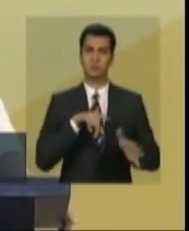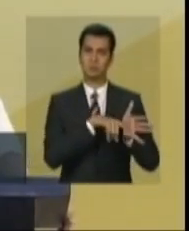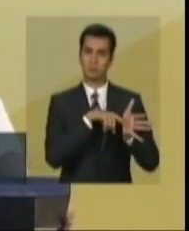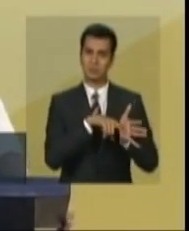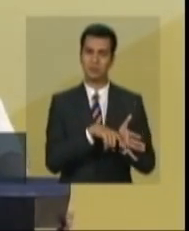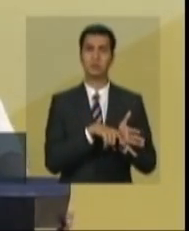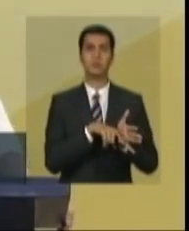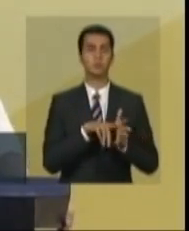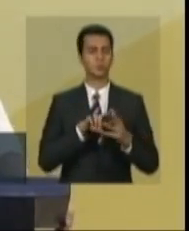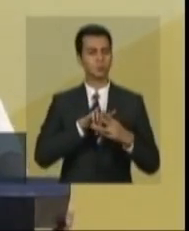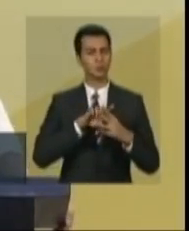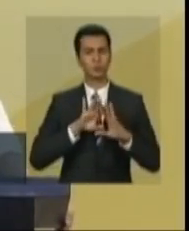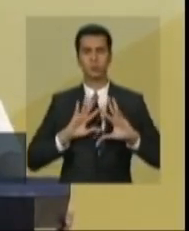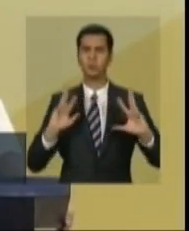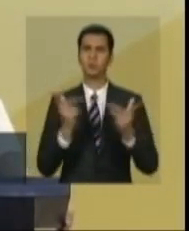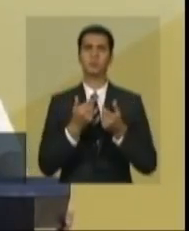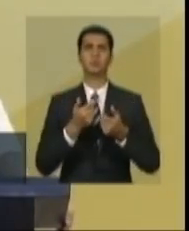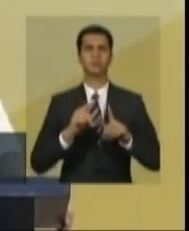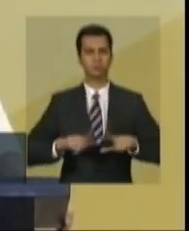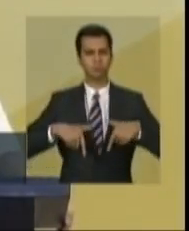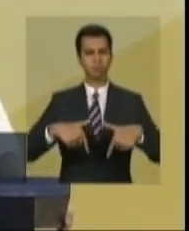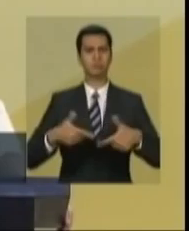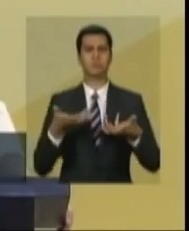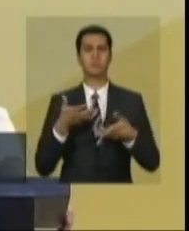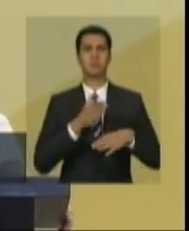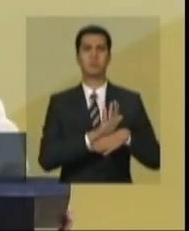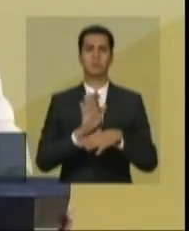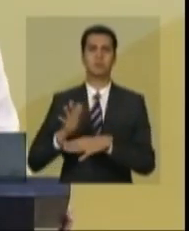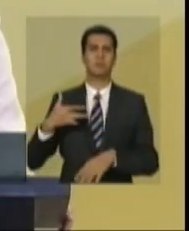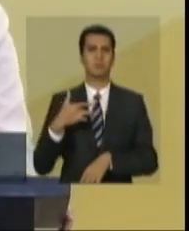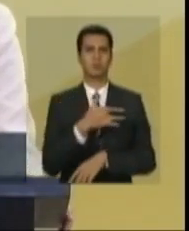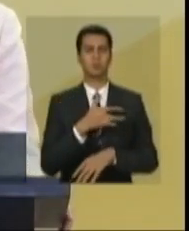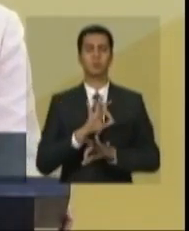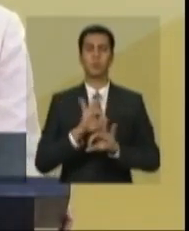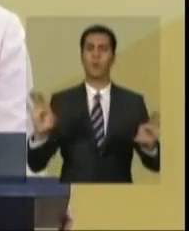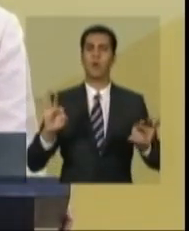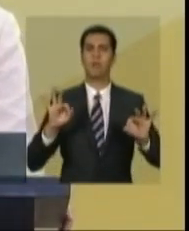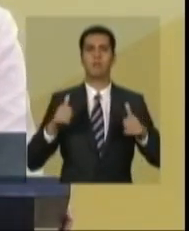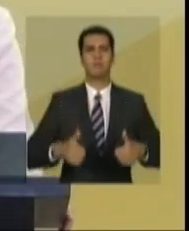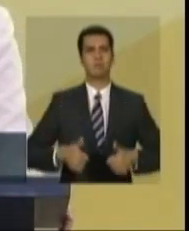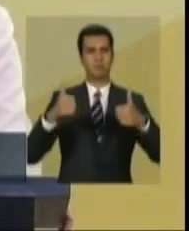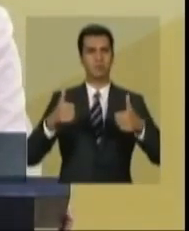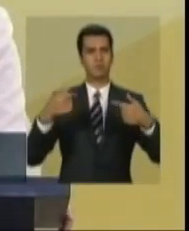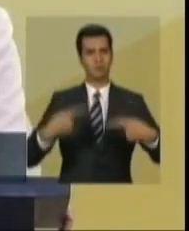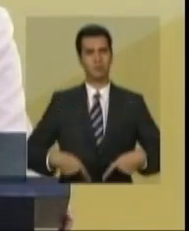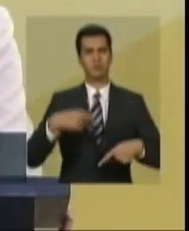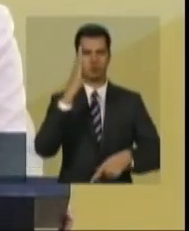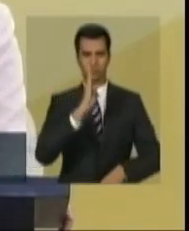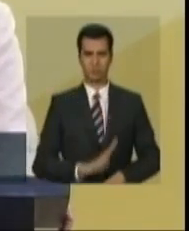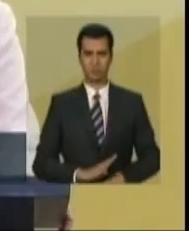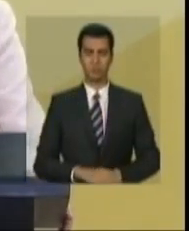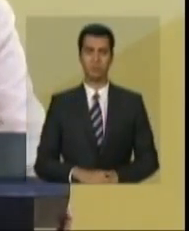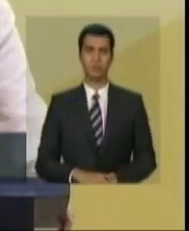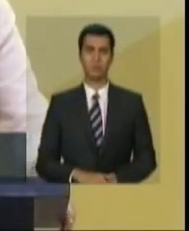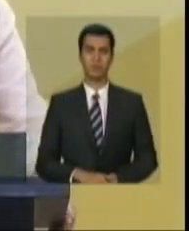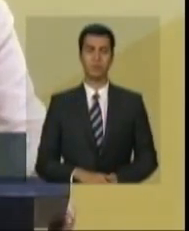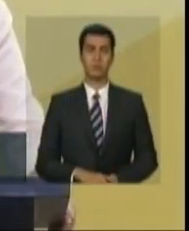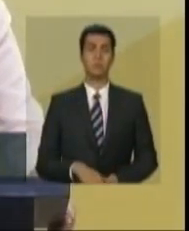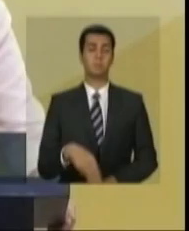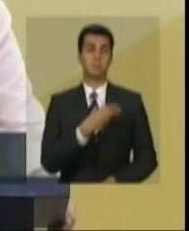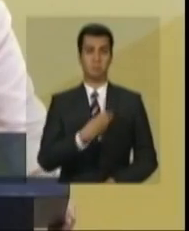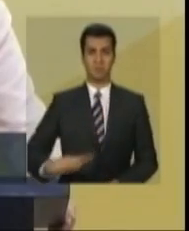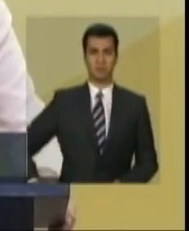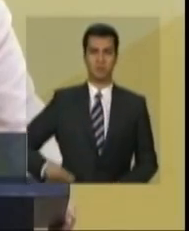pública de mais qualidade no Brasil. Como o ministro Padilha já deixou claro, o